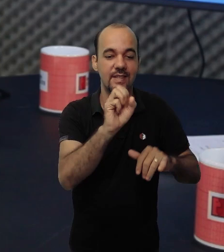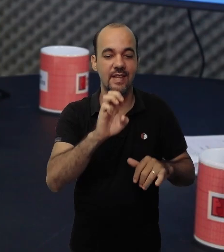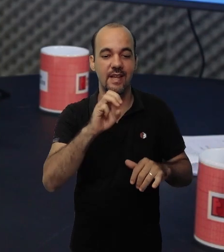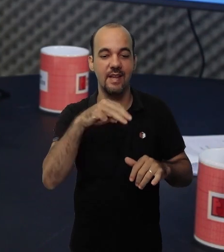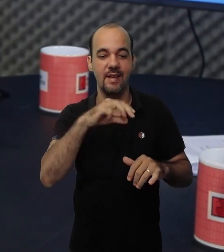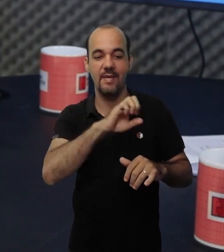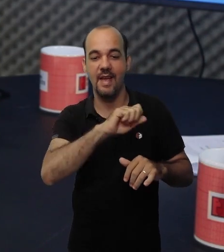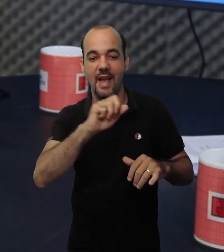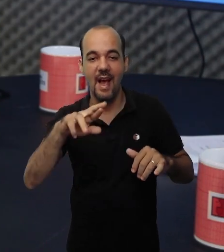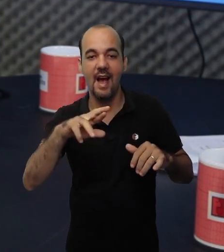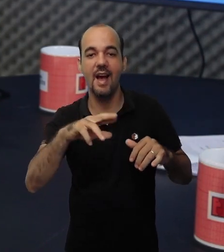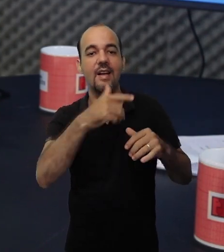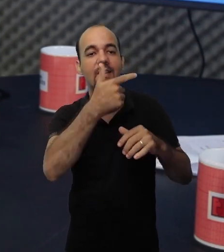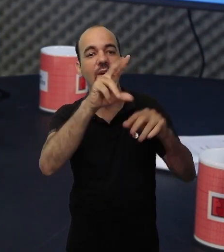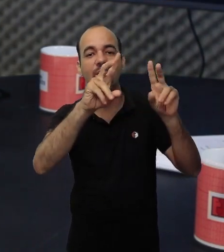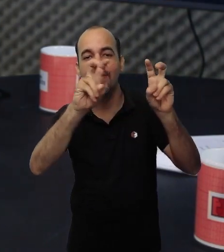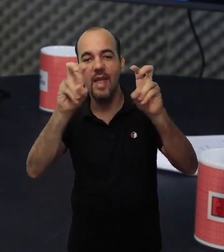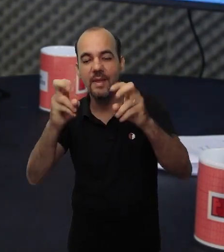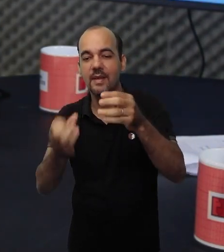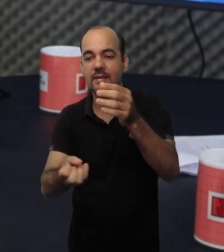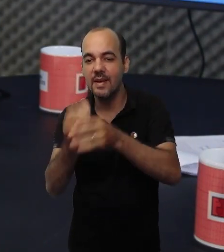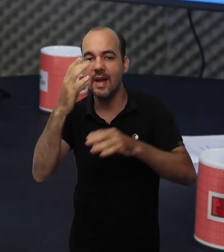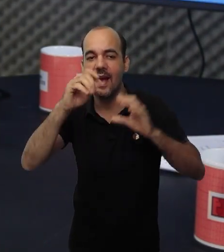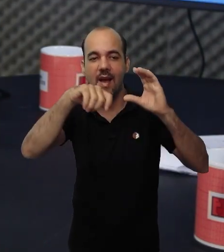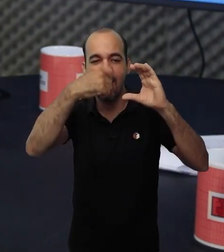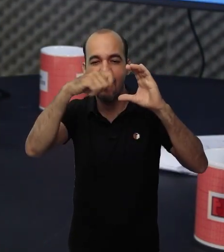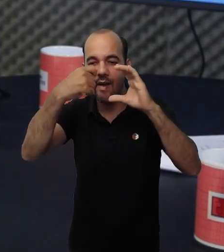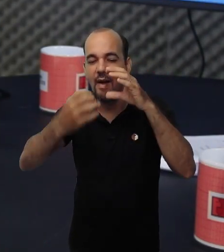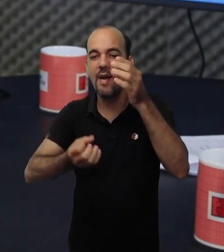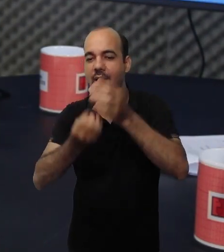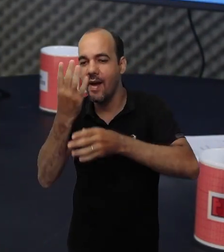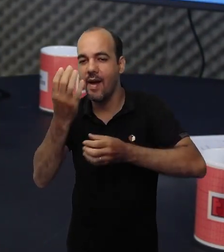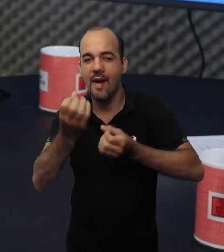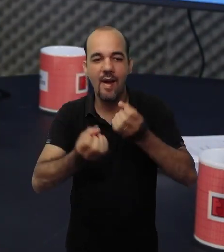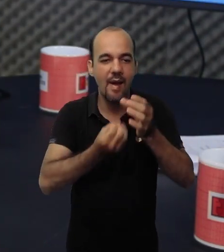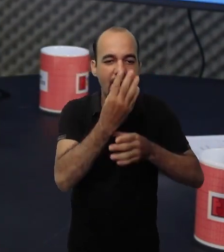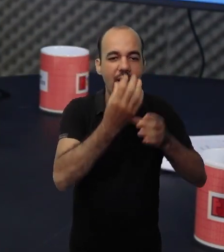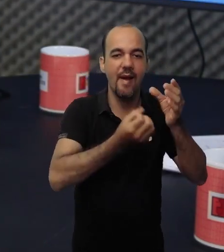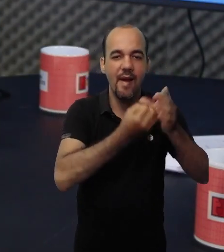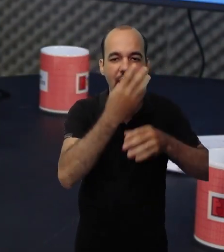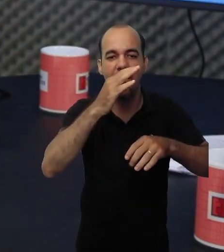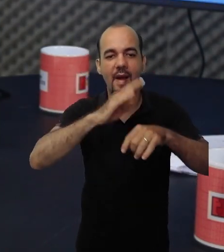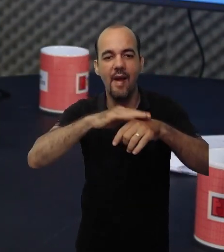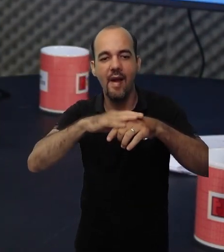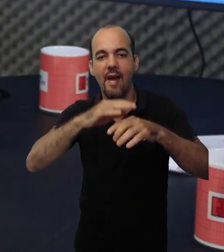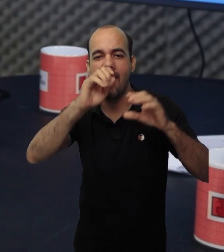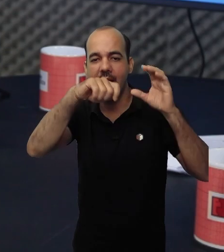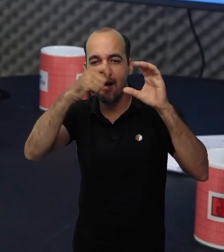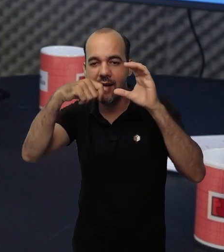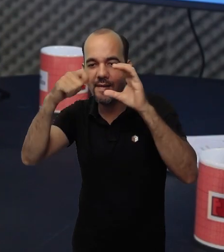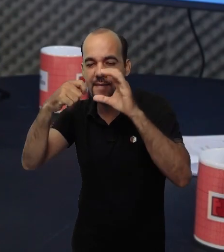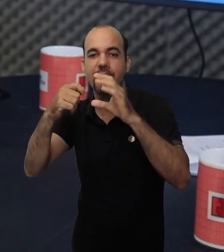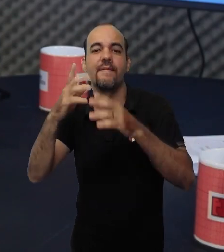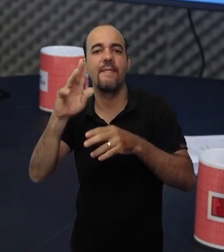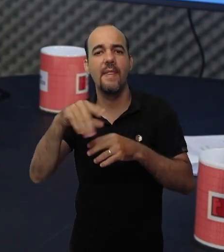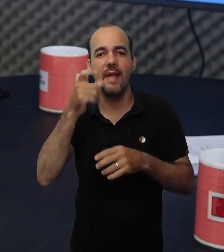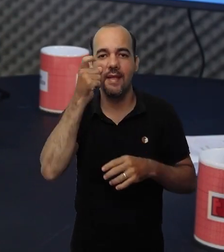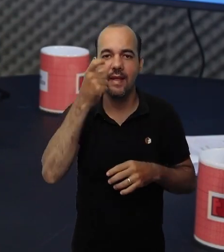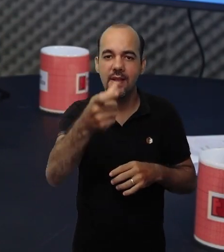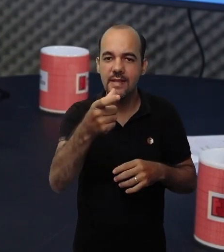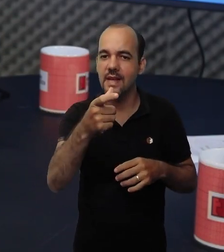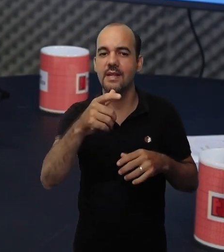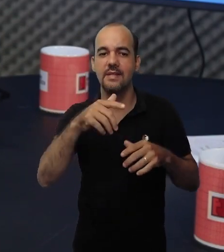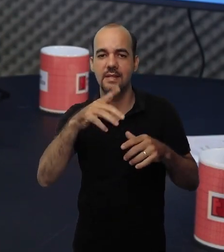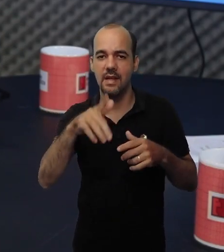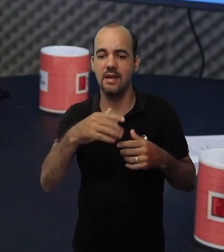e tantos outros vídeos que eles fizeram. E é bem interessante. Olha, é bem interessante isso que eu